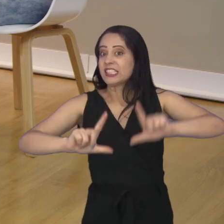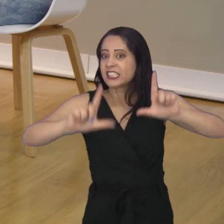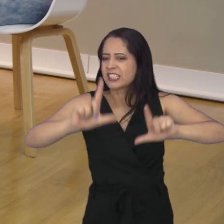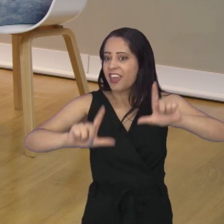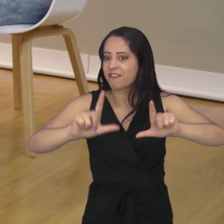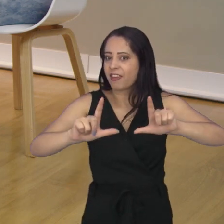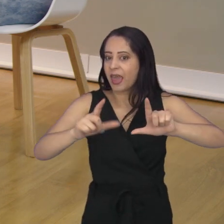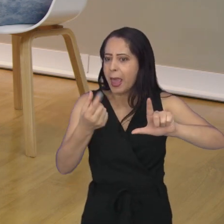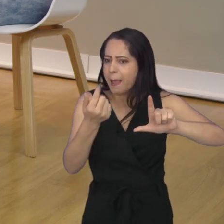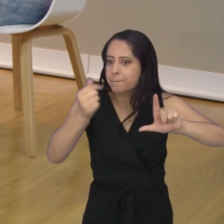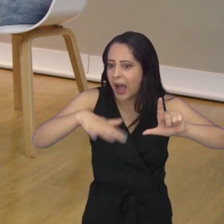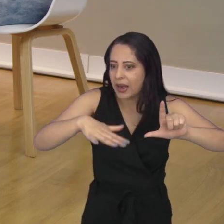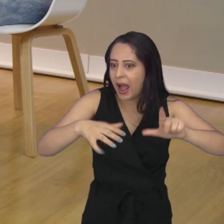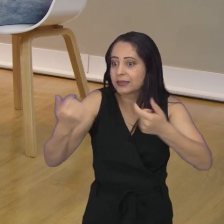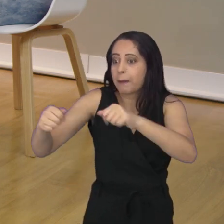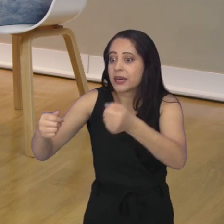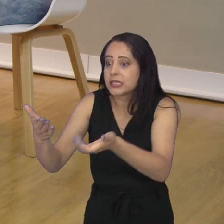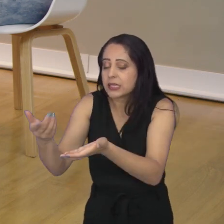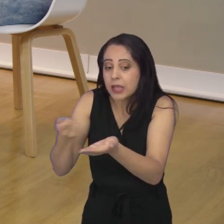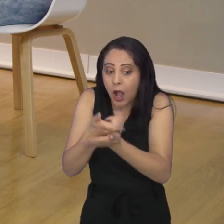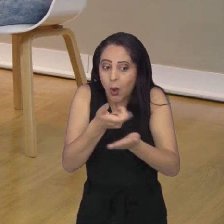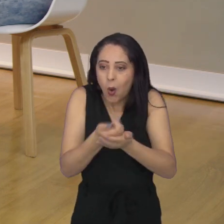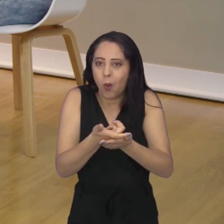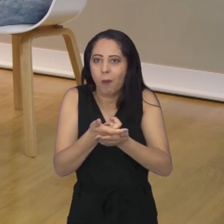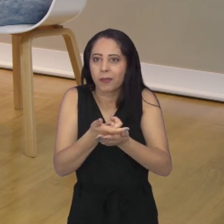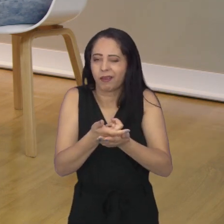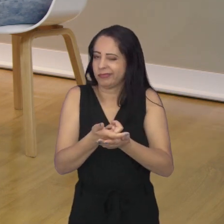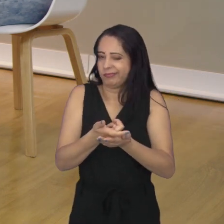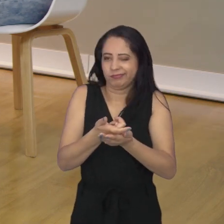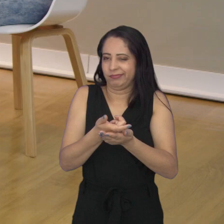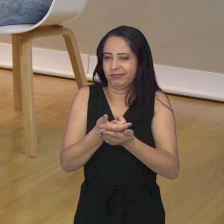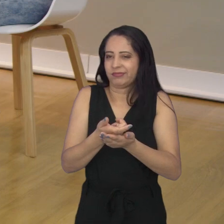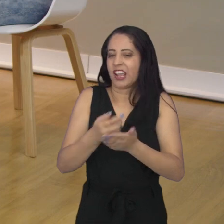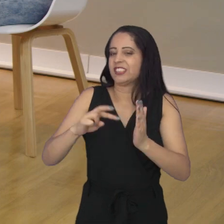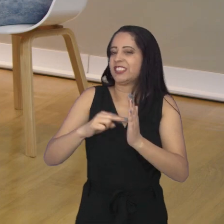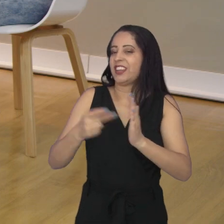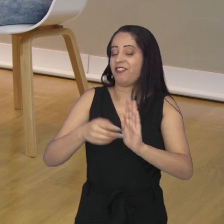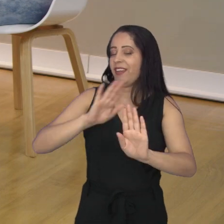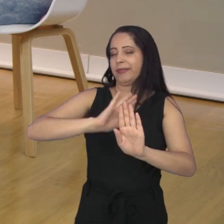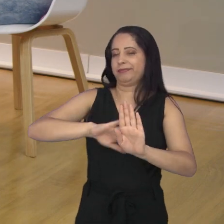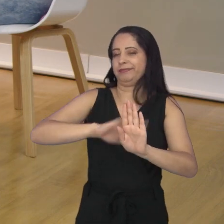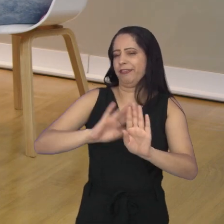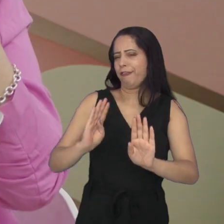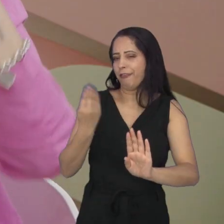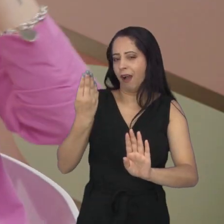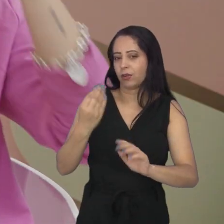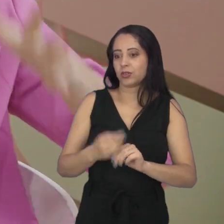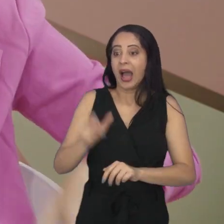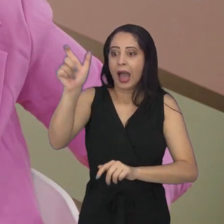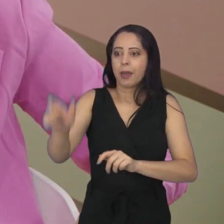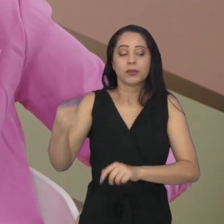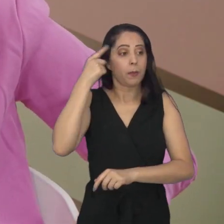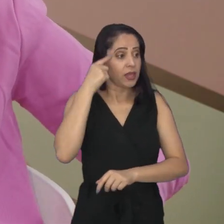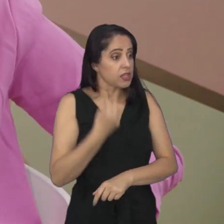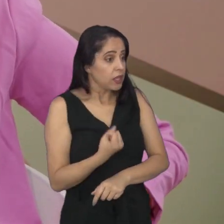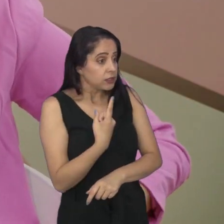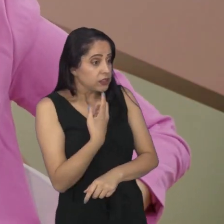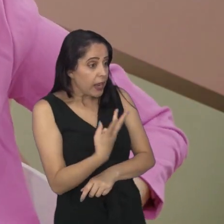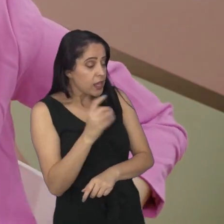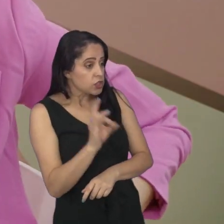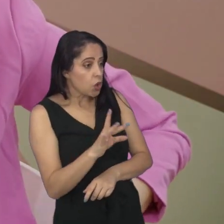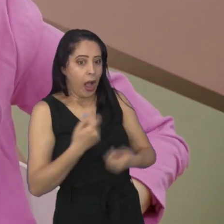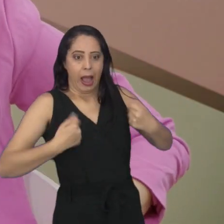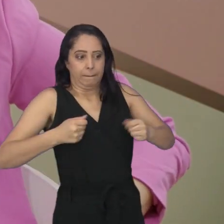3 unidades de TV com esse preço. E, na realidade, tem um estoque inteiro lá, né? Mas a pessoa já vai falando, opa, 3